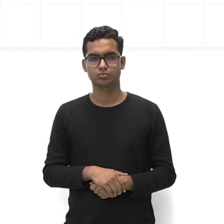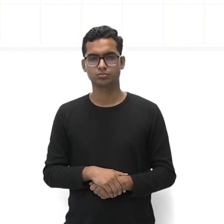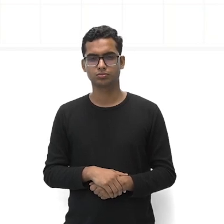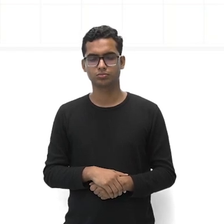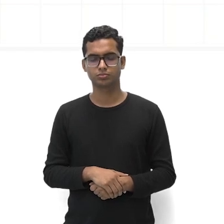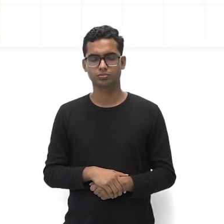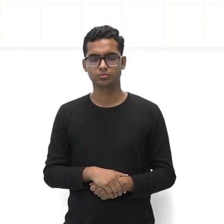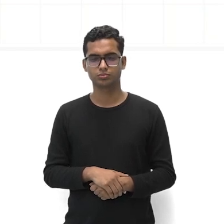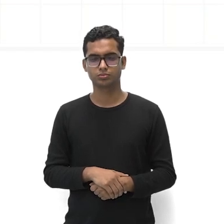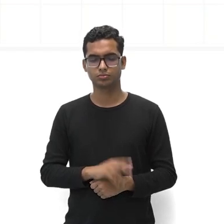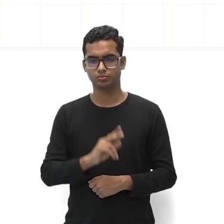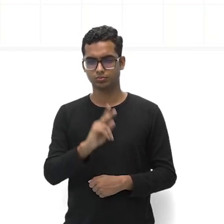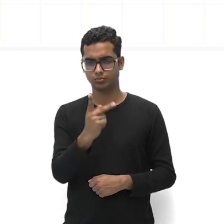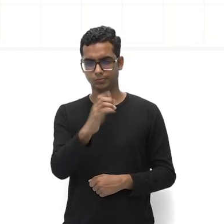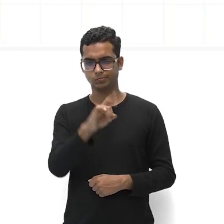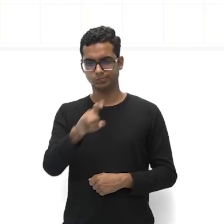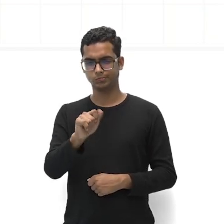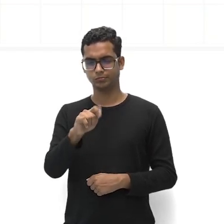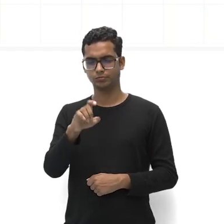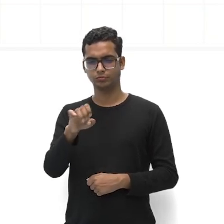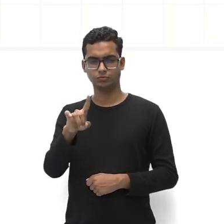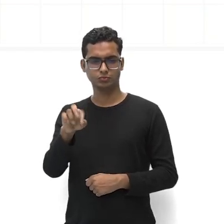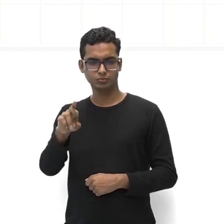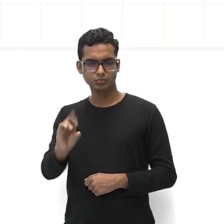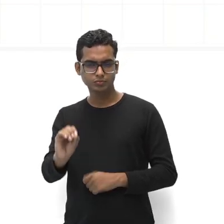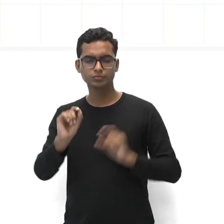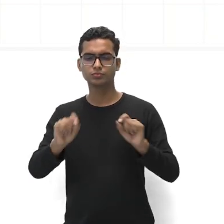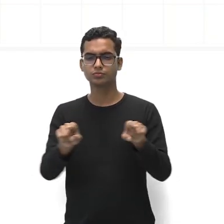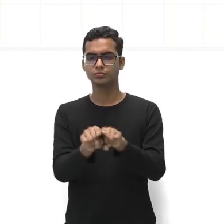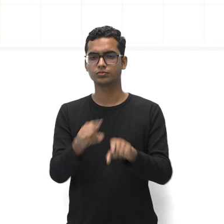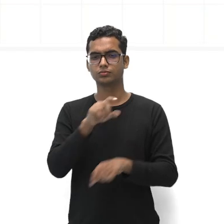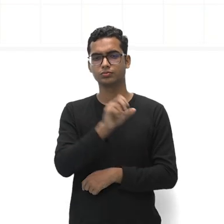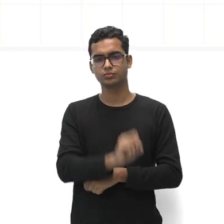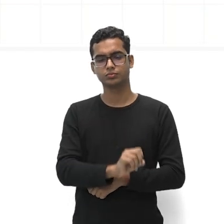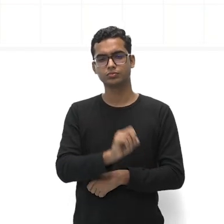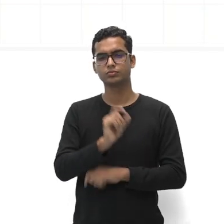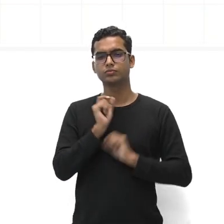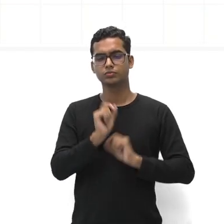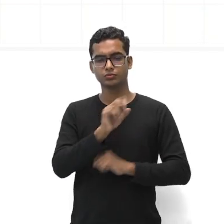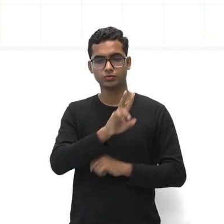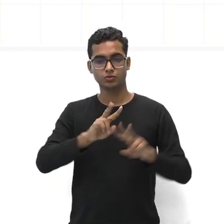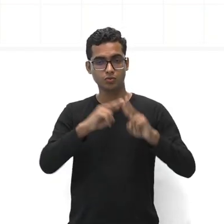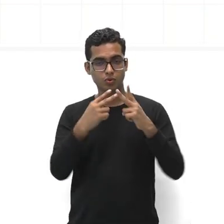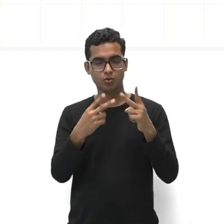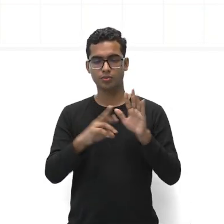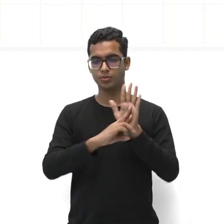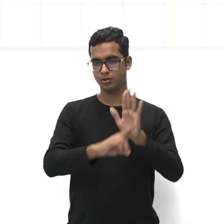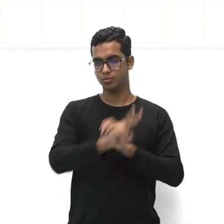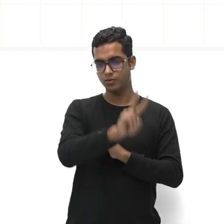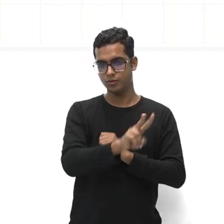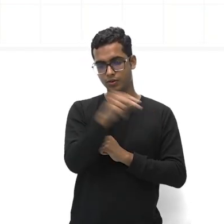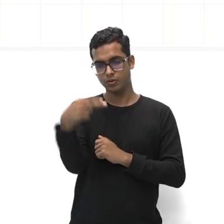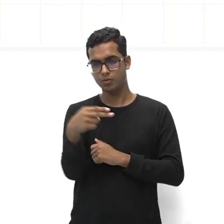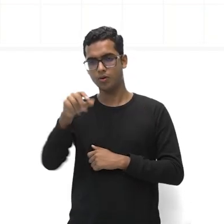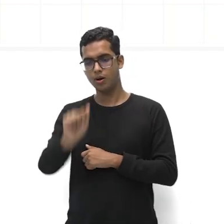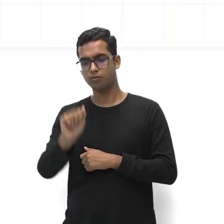um hexaedro, é igual ao quê? A aresta elevada ao